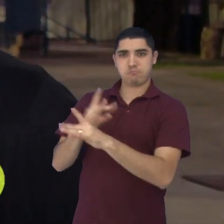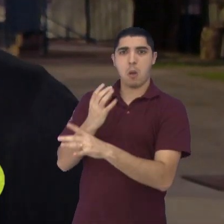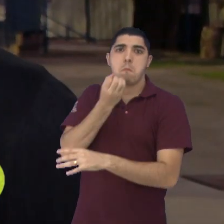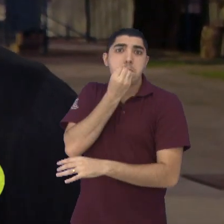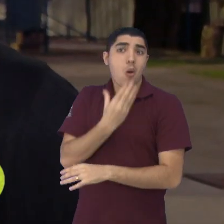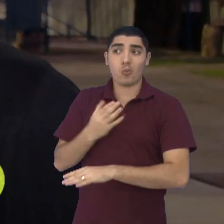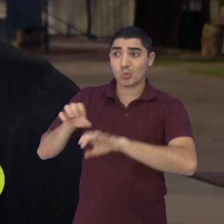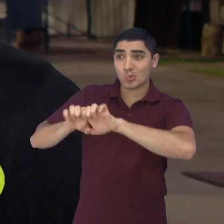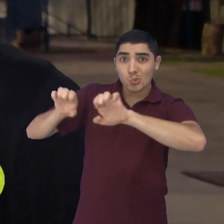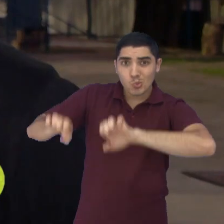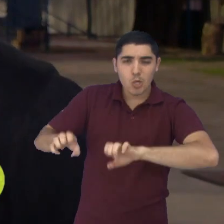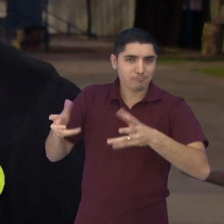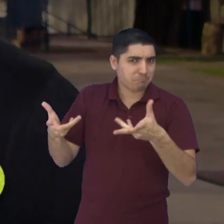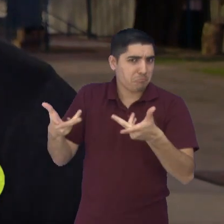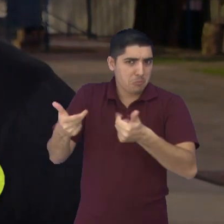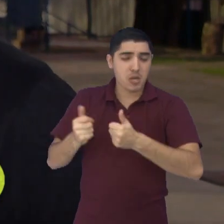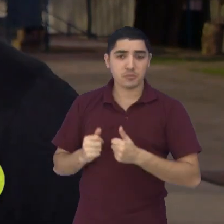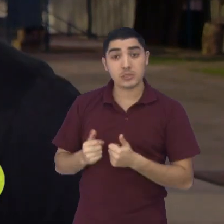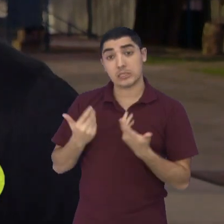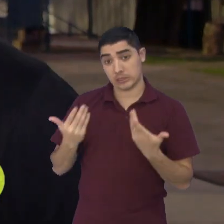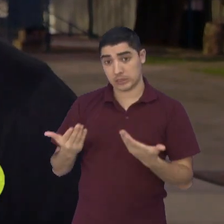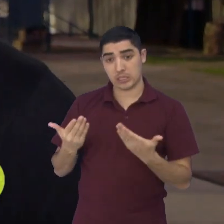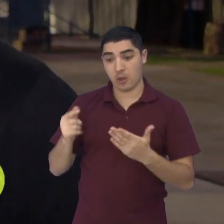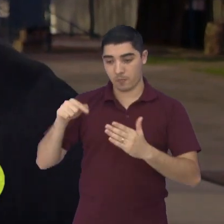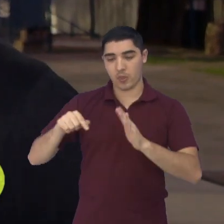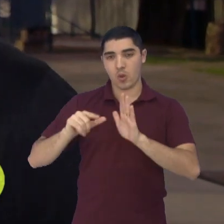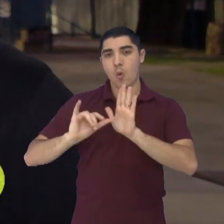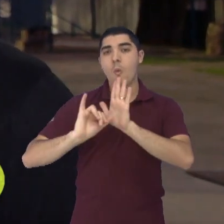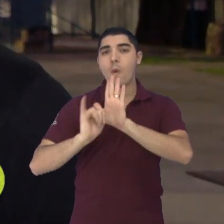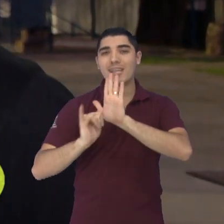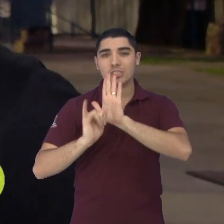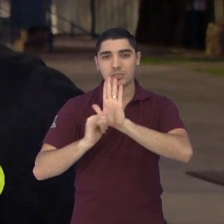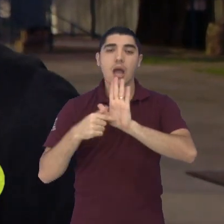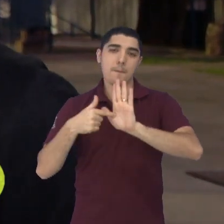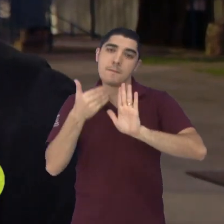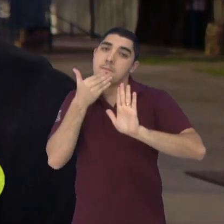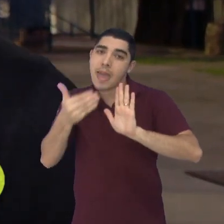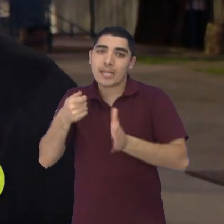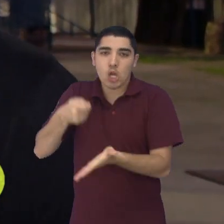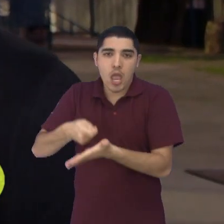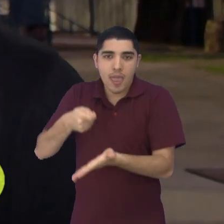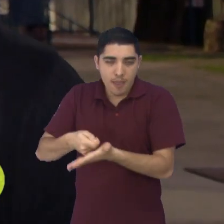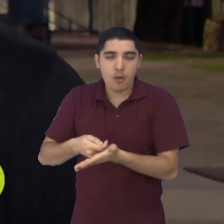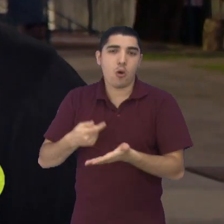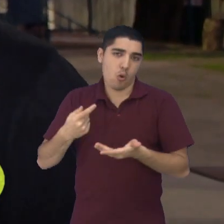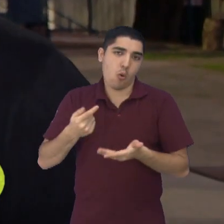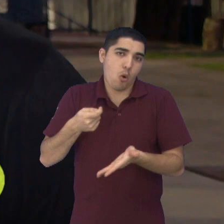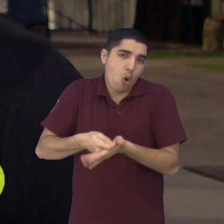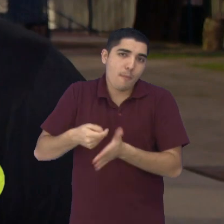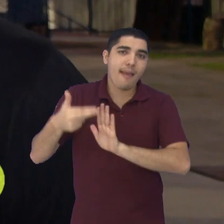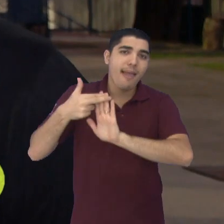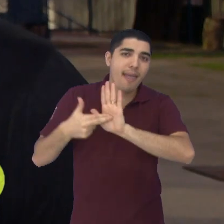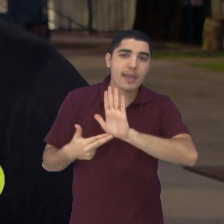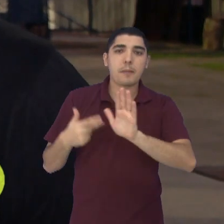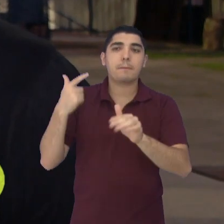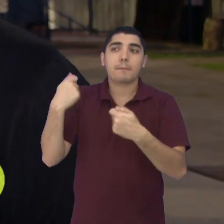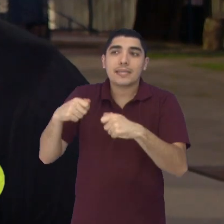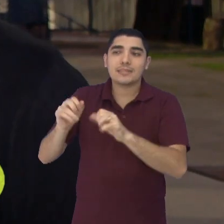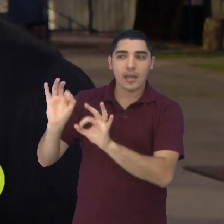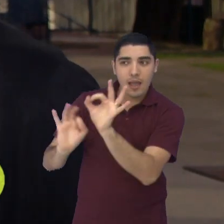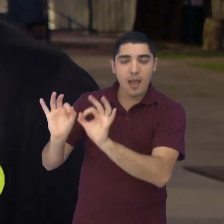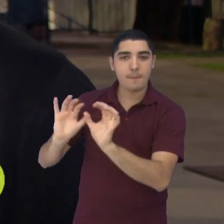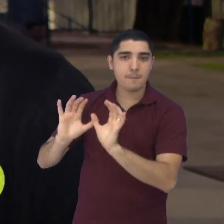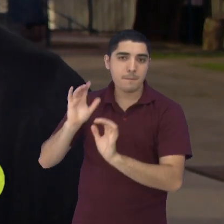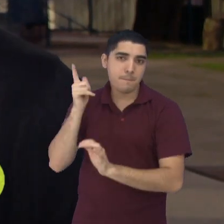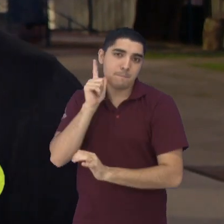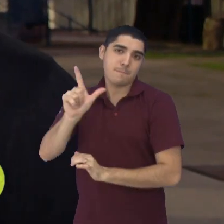estrutura boa. Então, é claro, o próprio edital, ele cita algumas melhorias, né? Algumas propostas de melhorias, mas eu acredito que isso vai